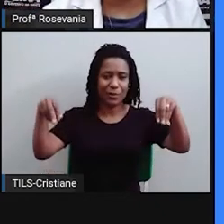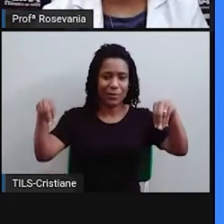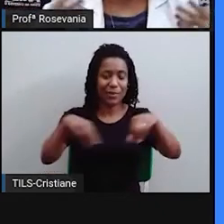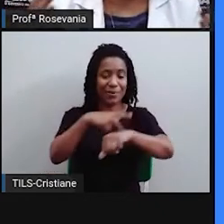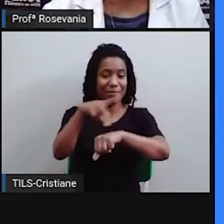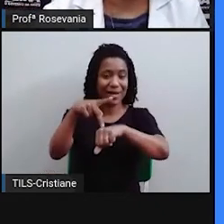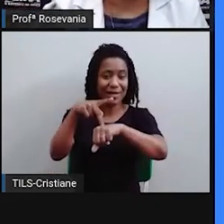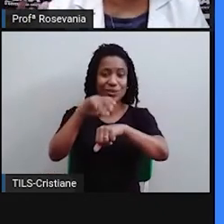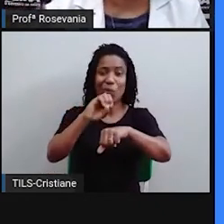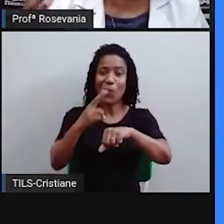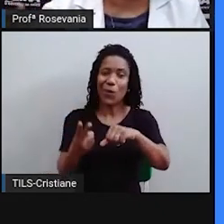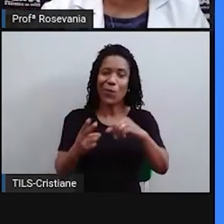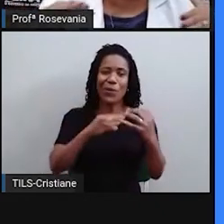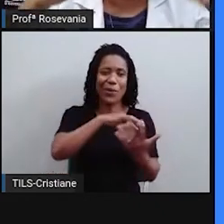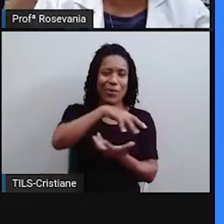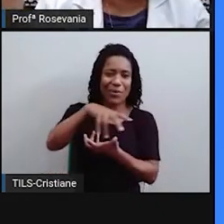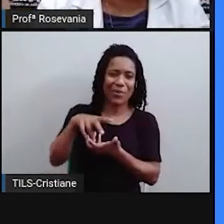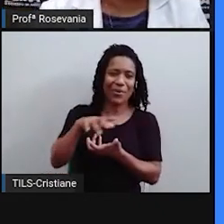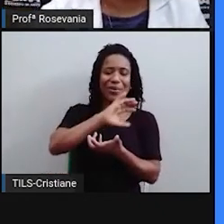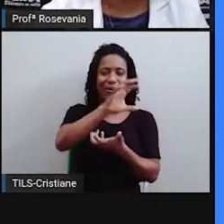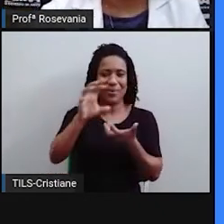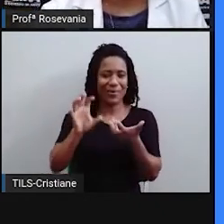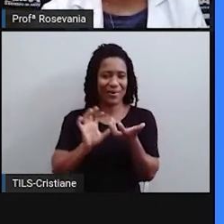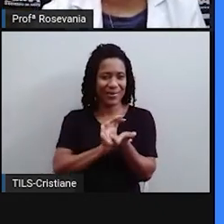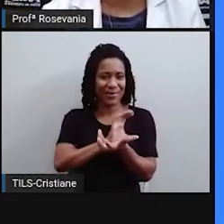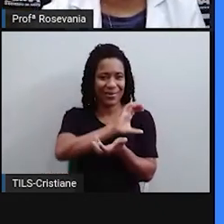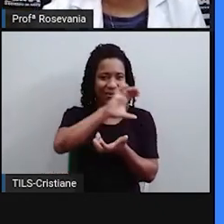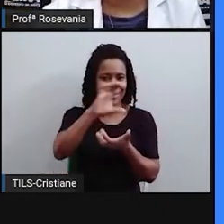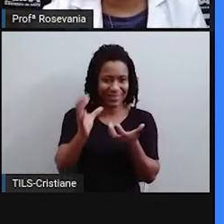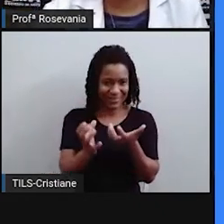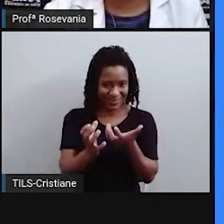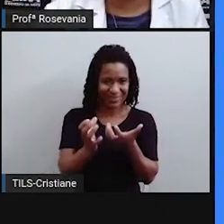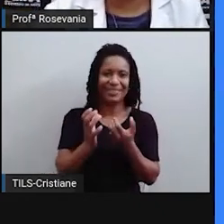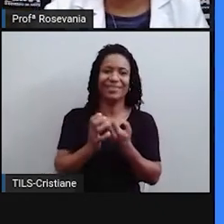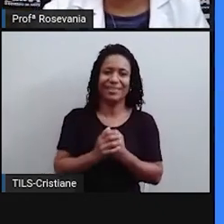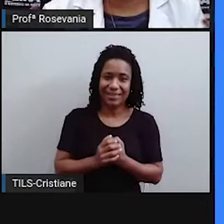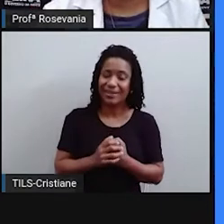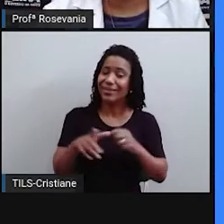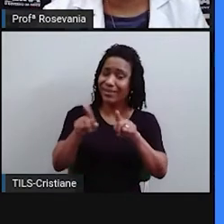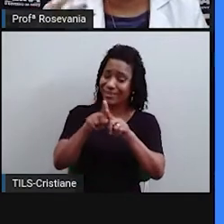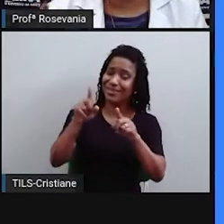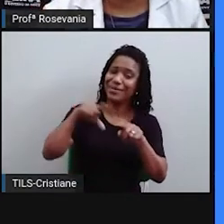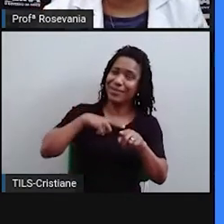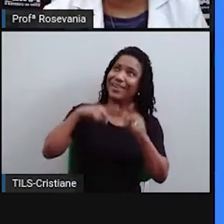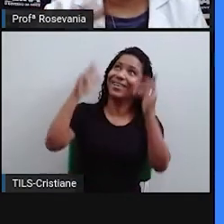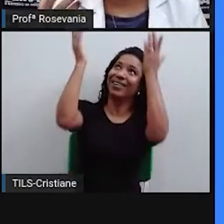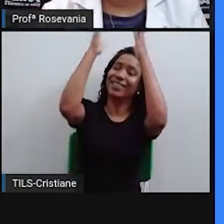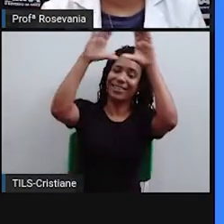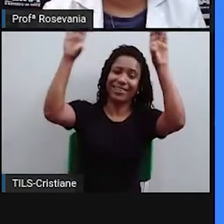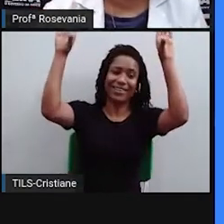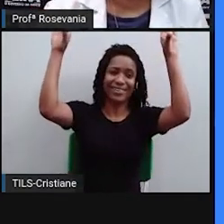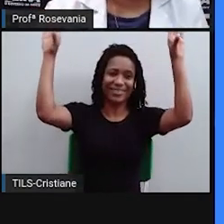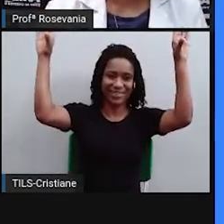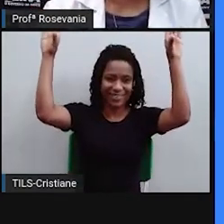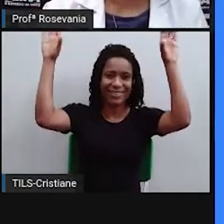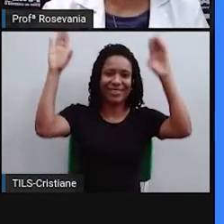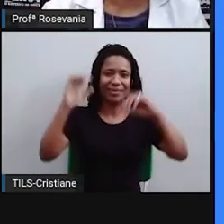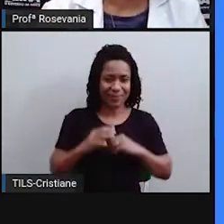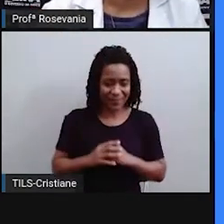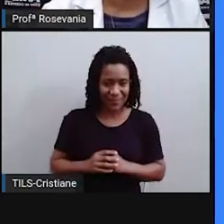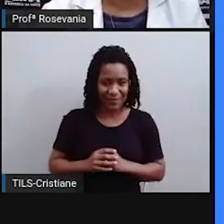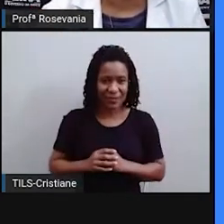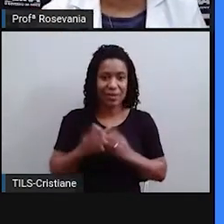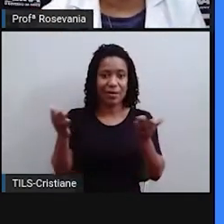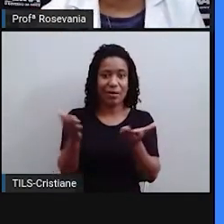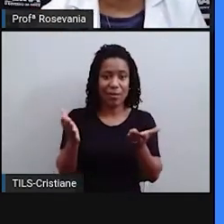que for, é esse espaço do homem. A gente agora está também até no espaço sideral. Então, esse espaço geográfico, esse espaço que a